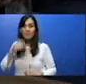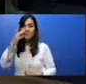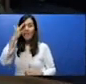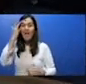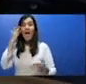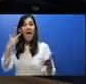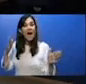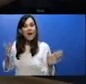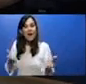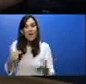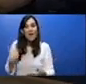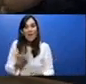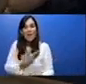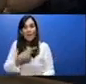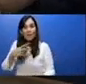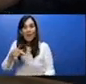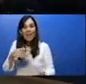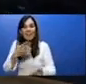Agora, nós vamos para a